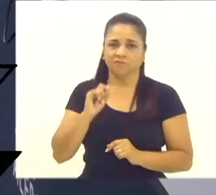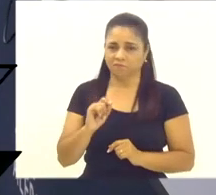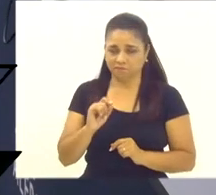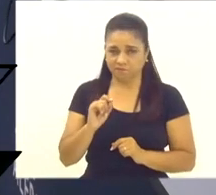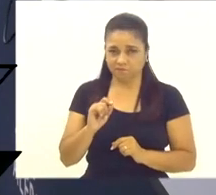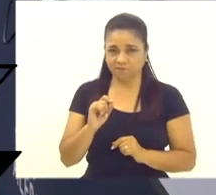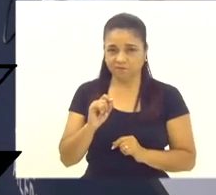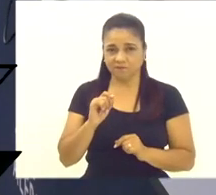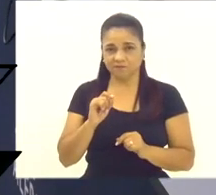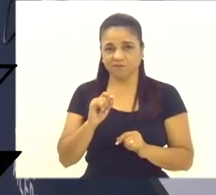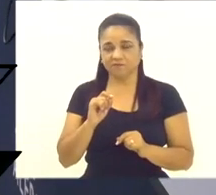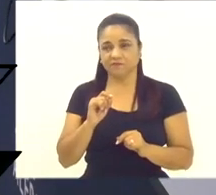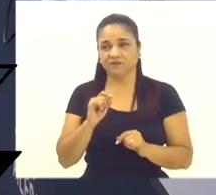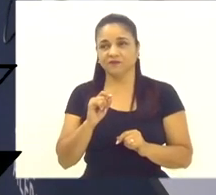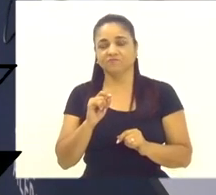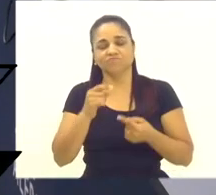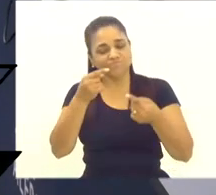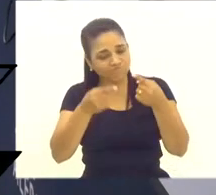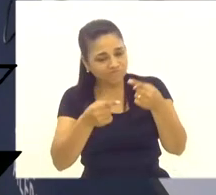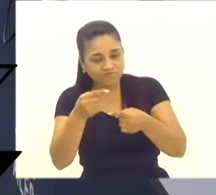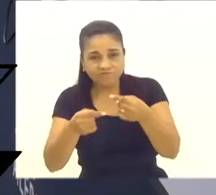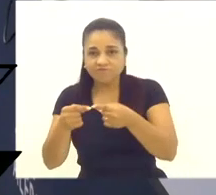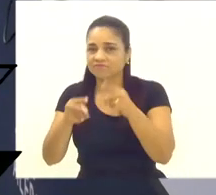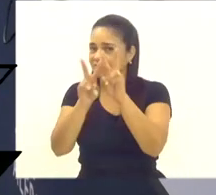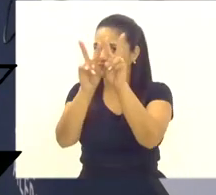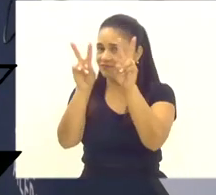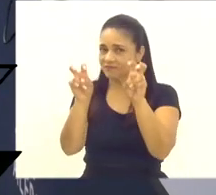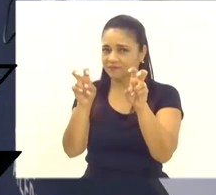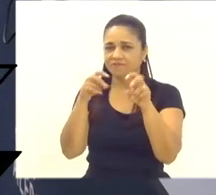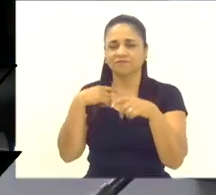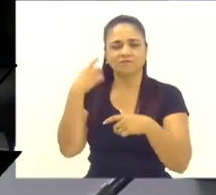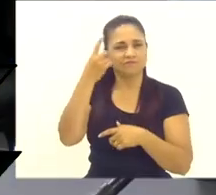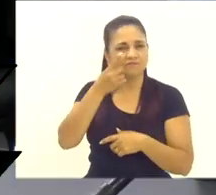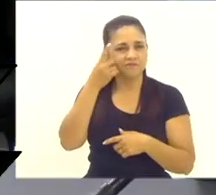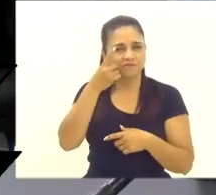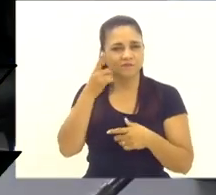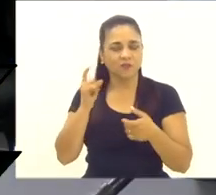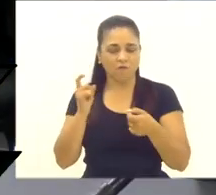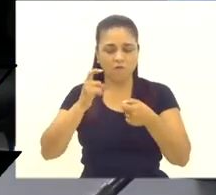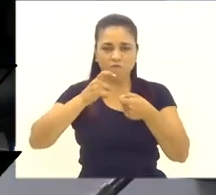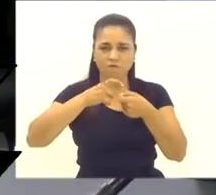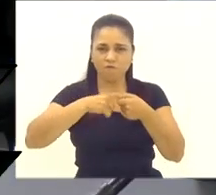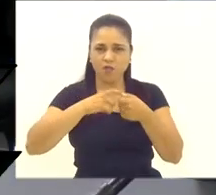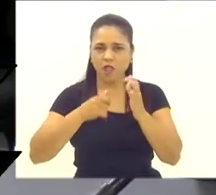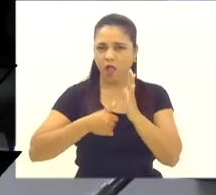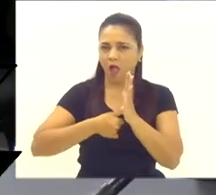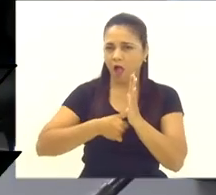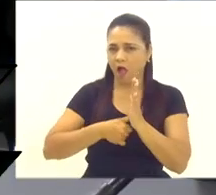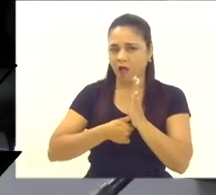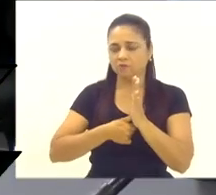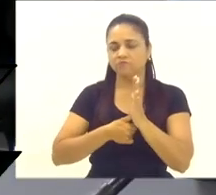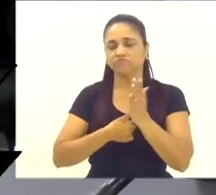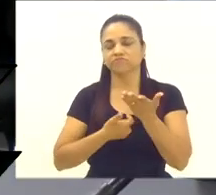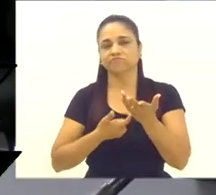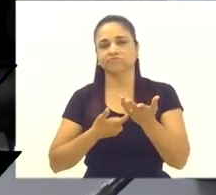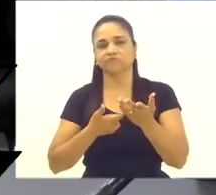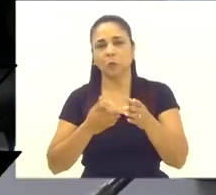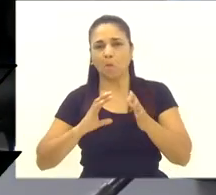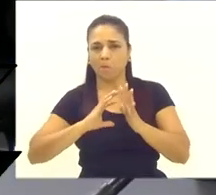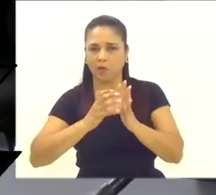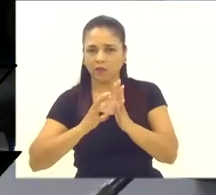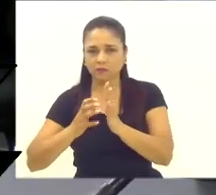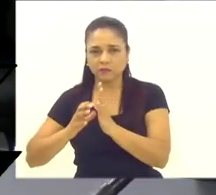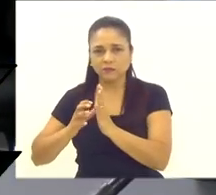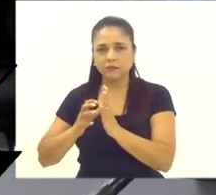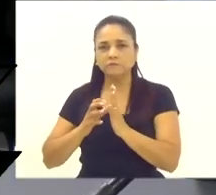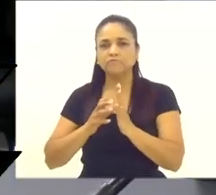formações e tratar desses temas né com parlamentares com filiados dos partidos a partir da ideia